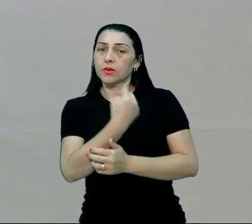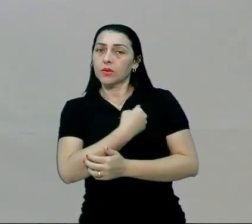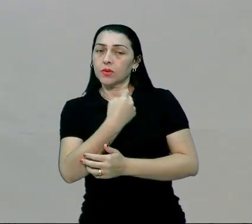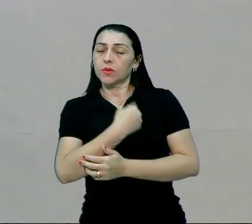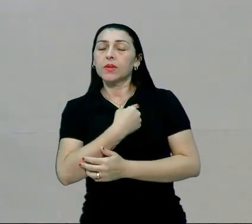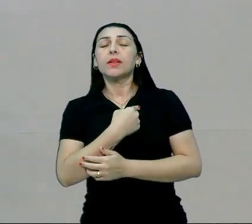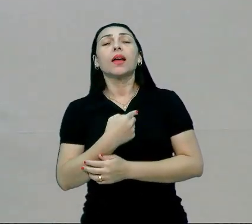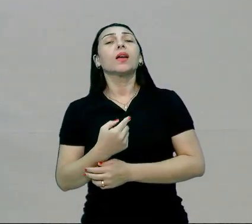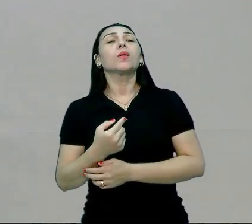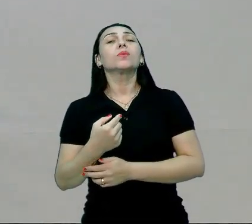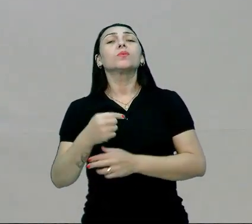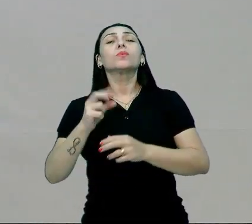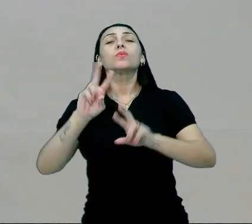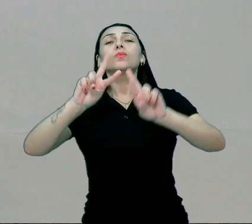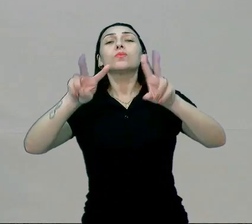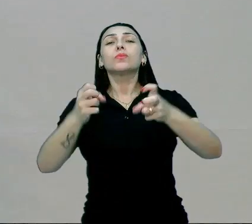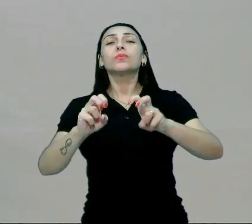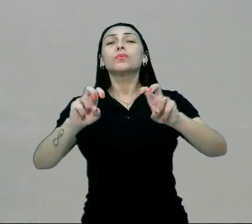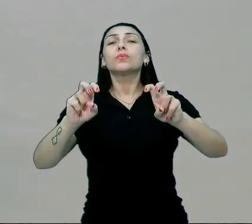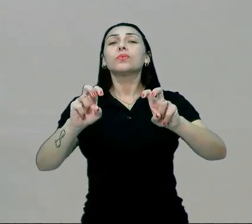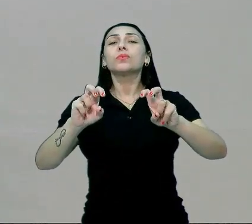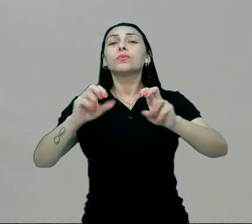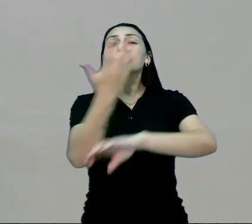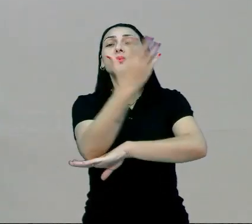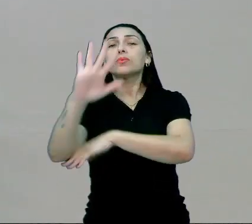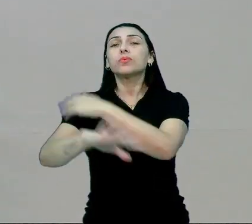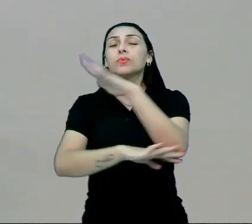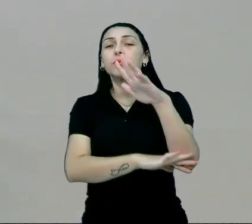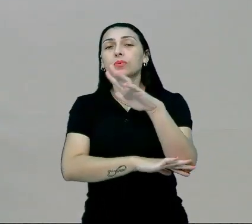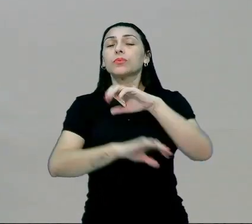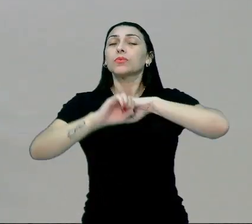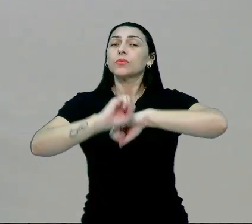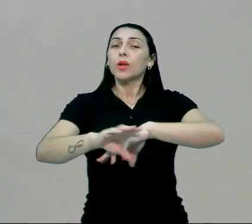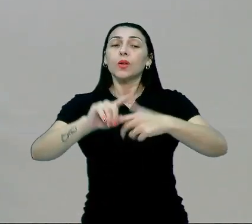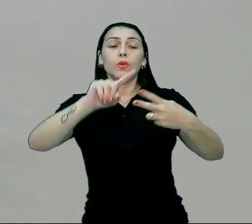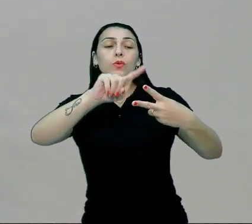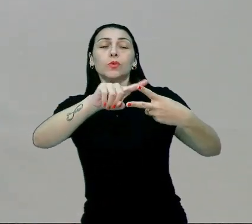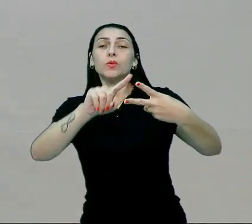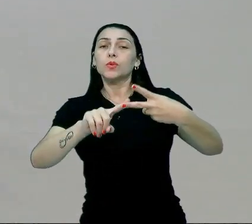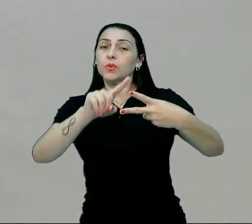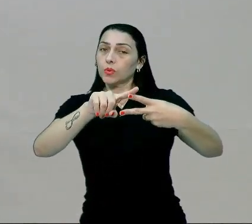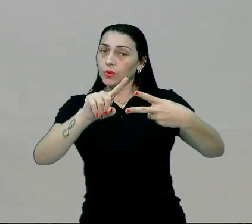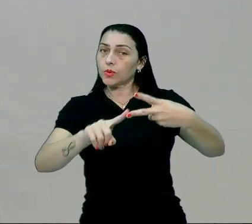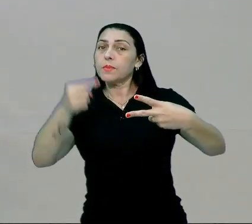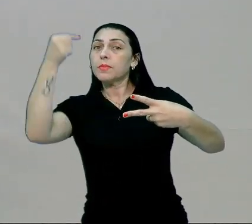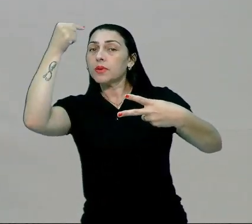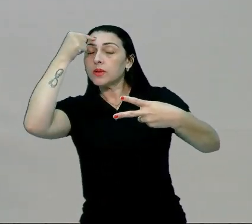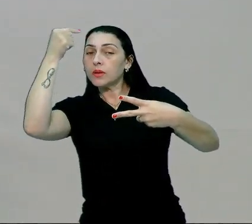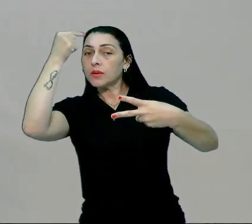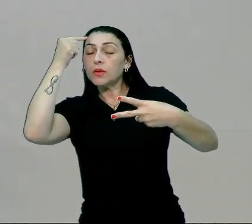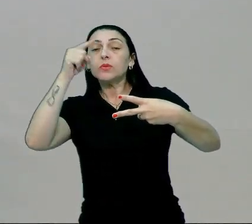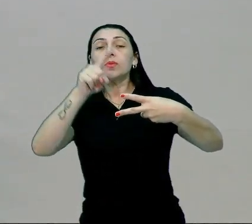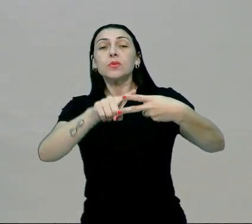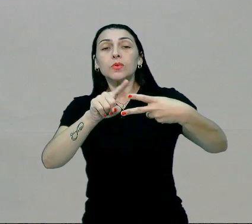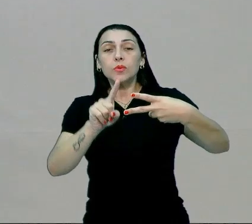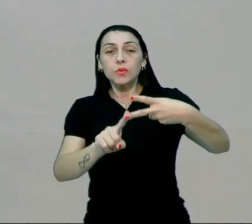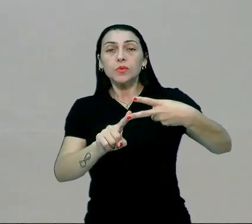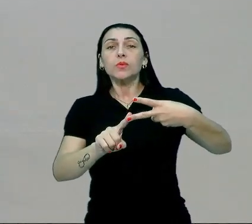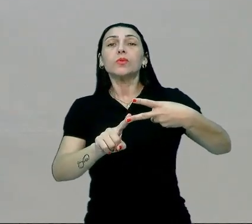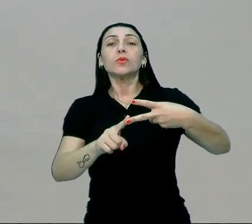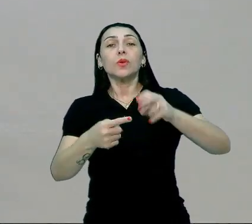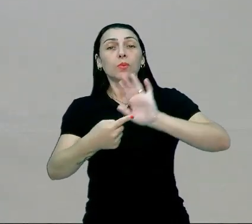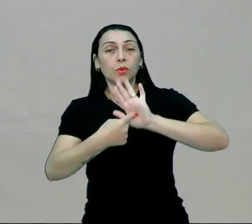tratamos a respeito do meio ambiente, nós trabalhamos com duas concepções, com duas formas